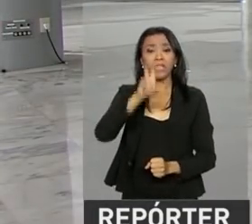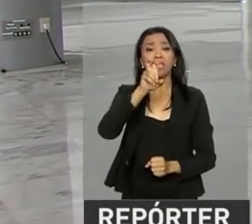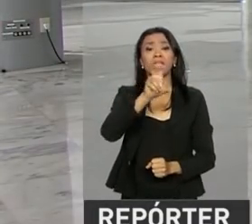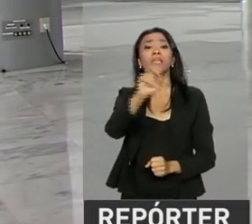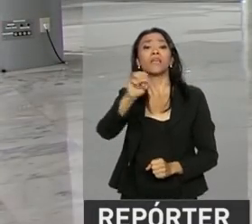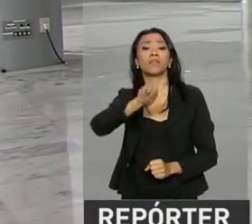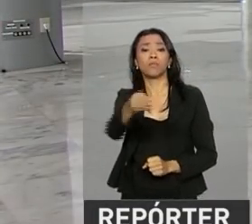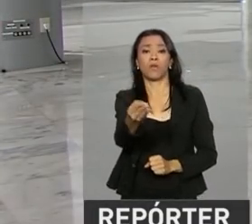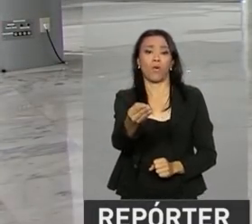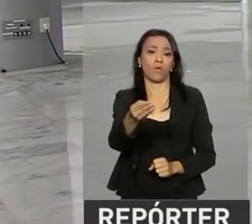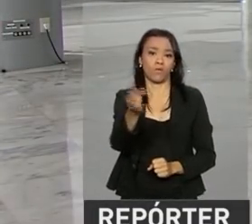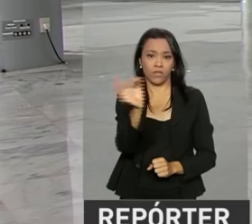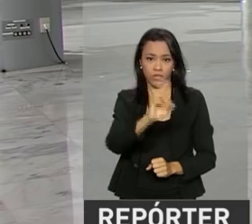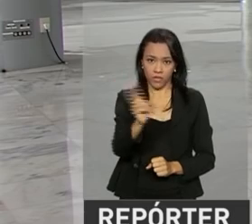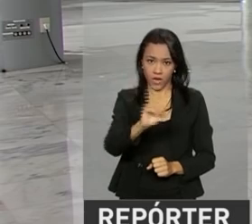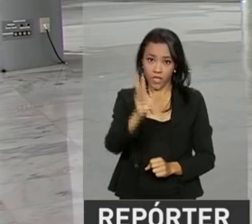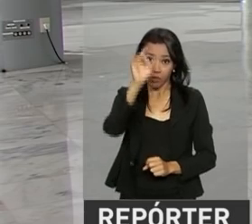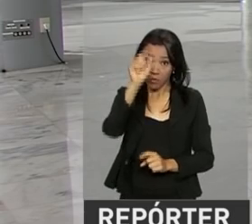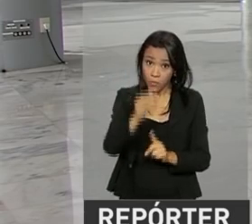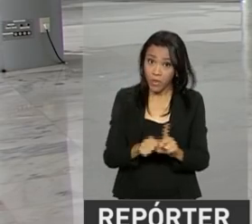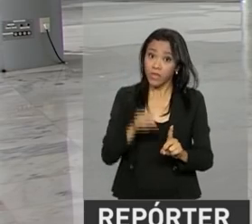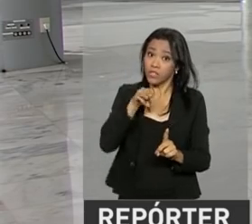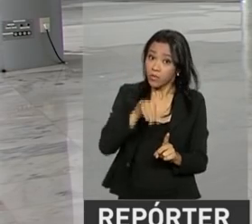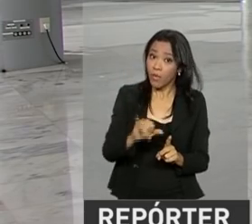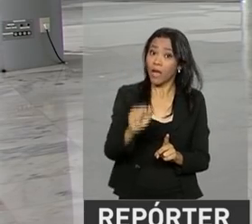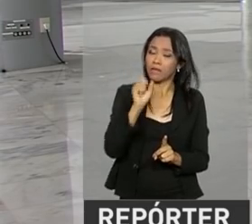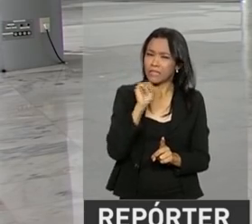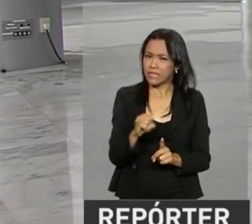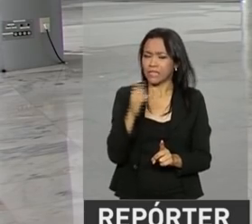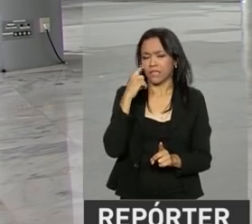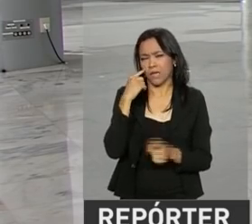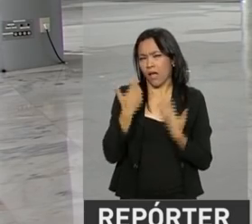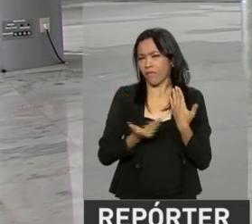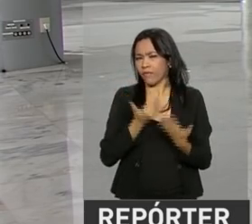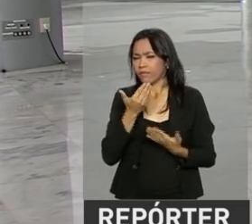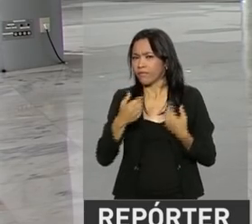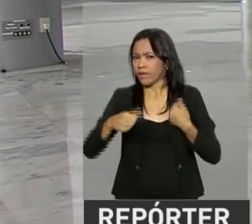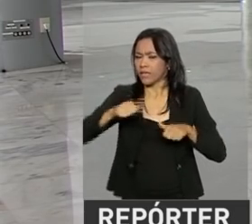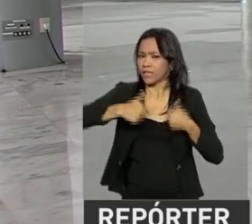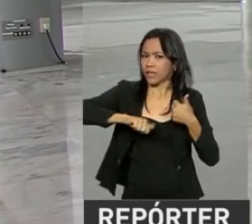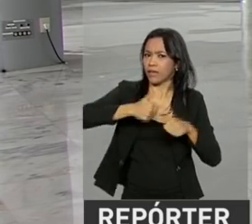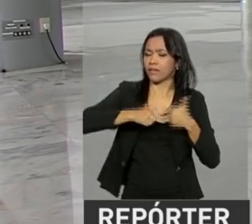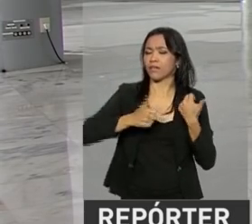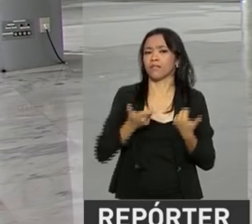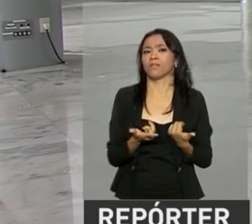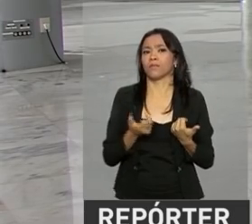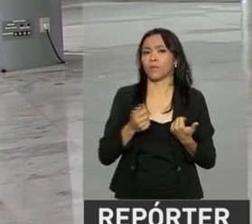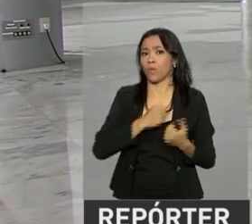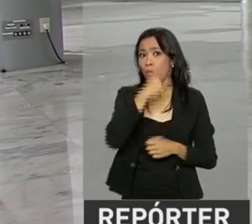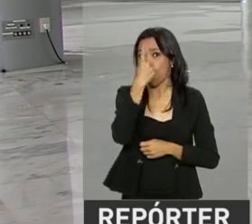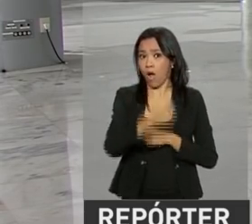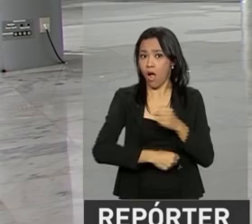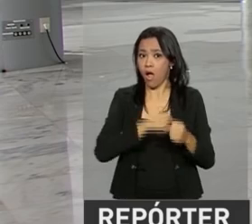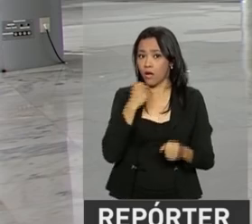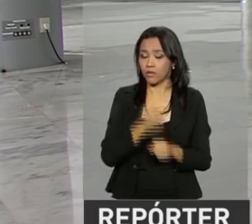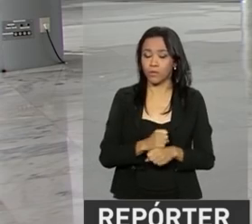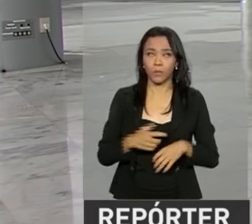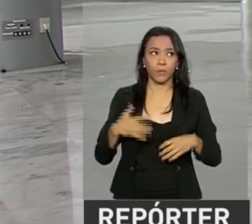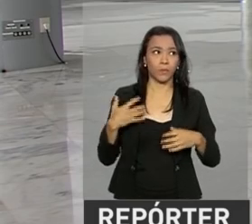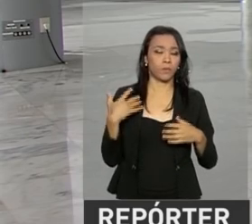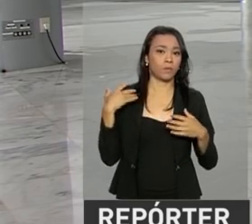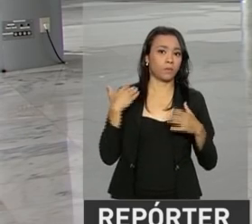somente para o mês de maio de 2015. Se eles fossem anualizados, se fossem contabilizados como um ano inteiro, gerariam